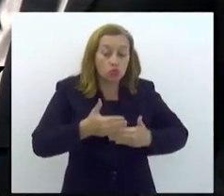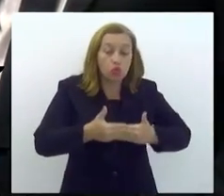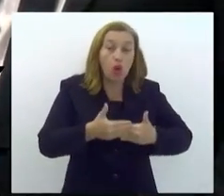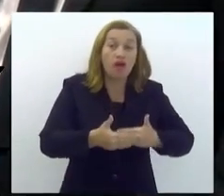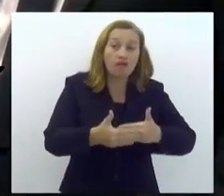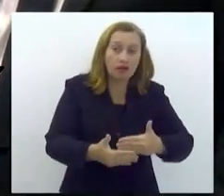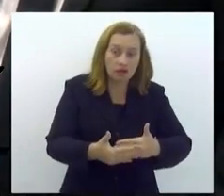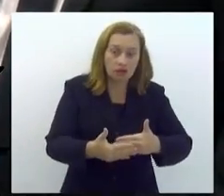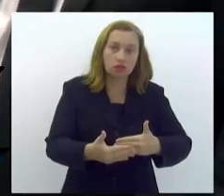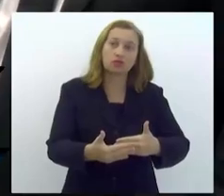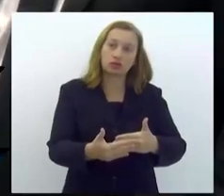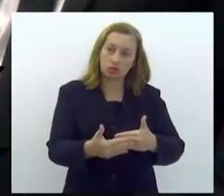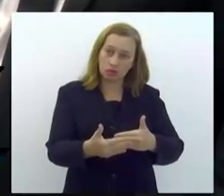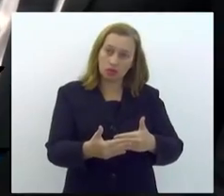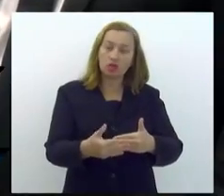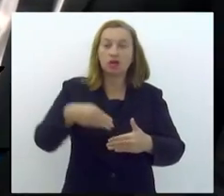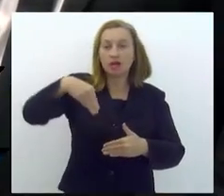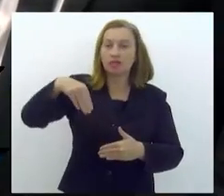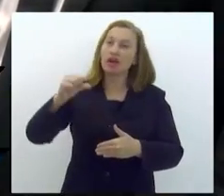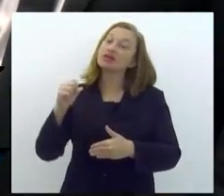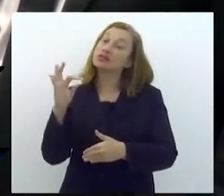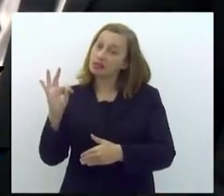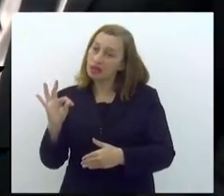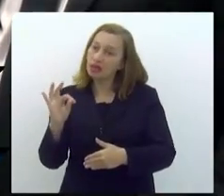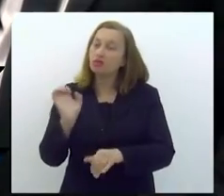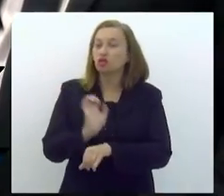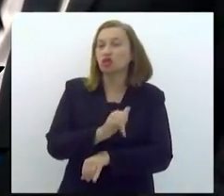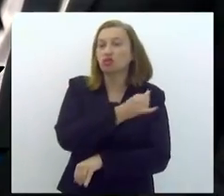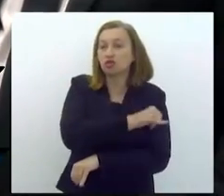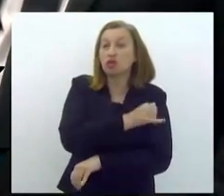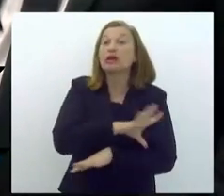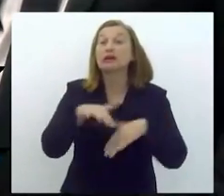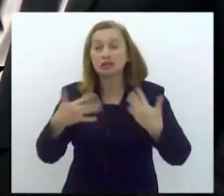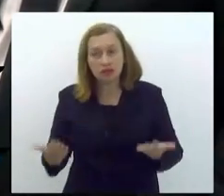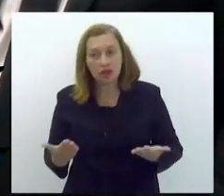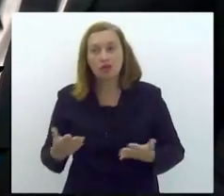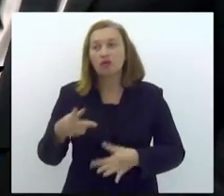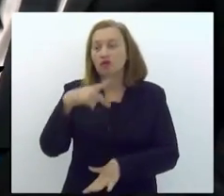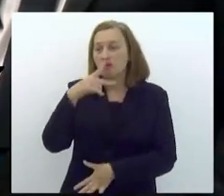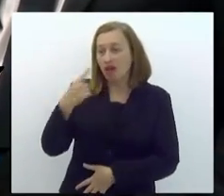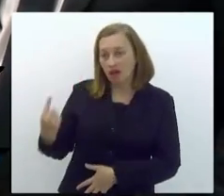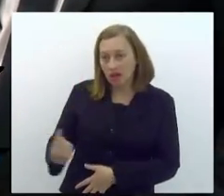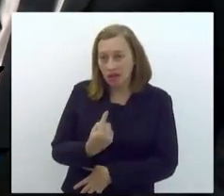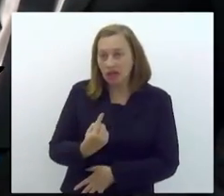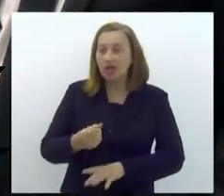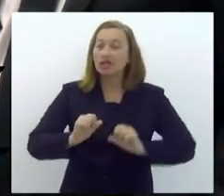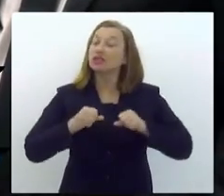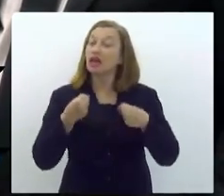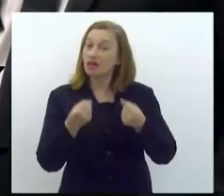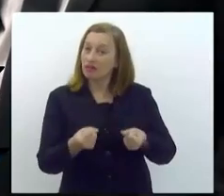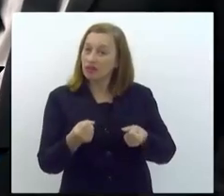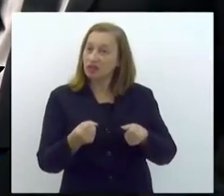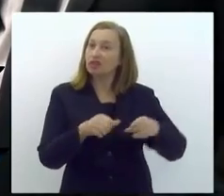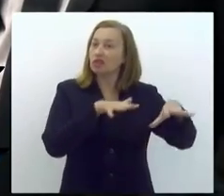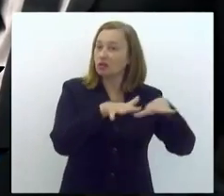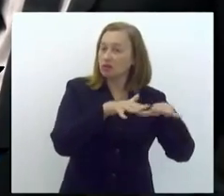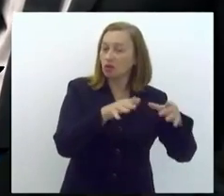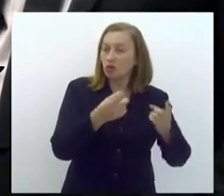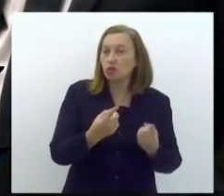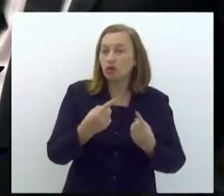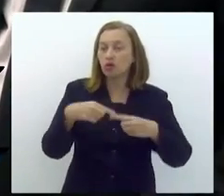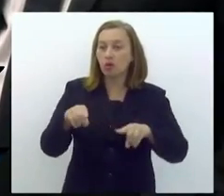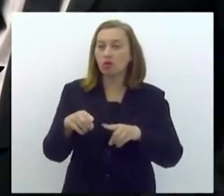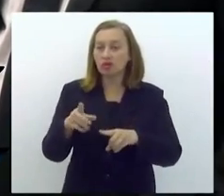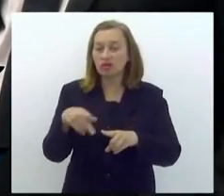dos desmandos do MST no estado do Rio de Janeiro Então vem me manifestar na defesa da manifestação e na contraposição